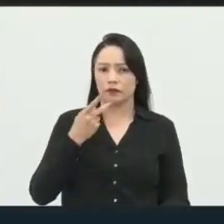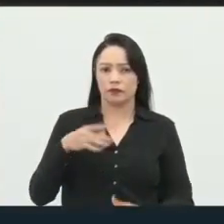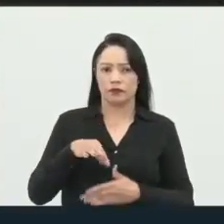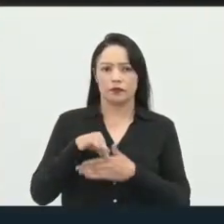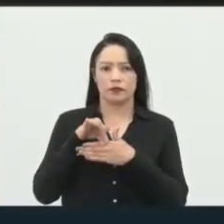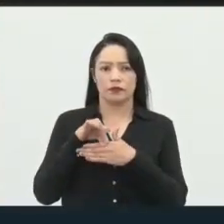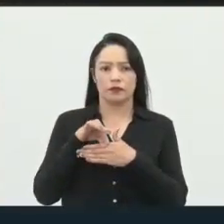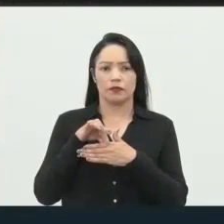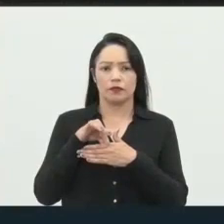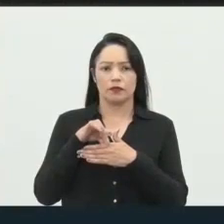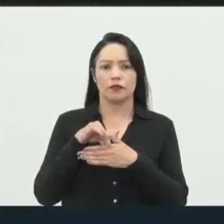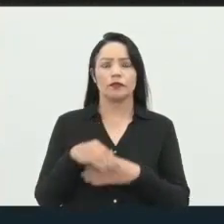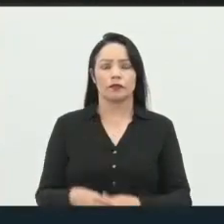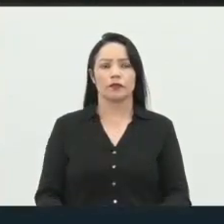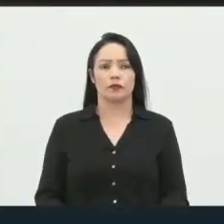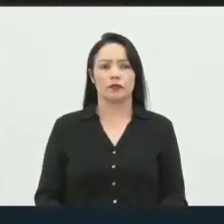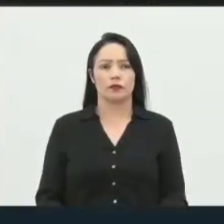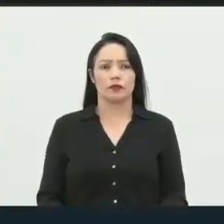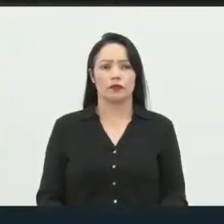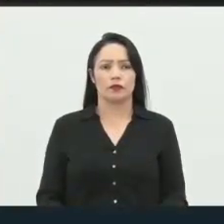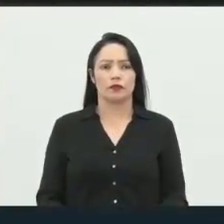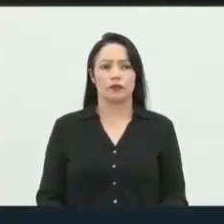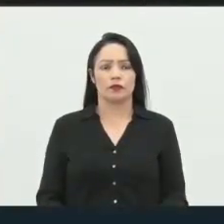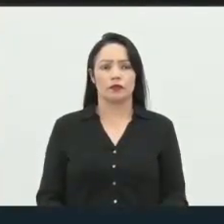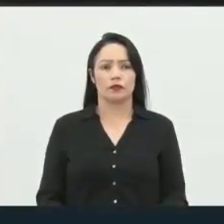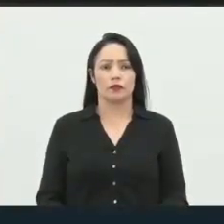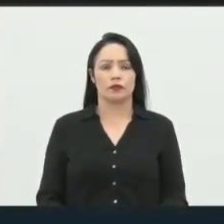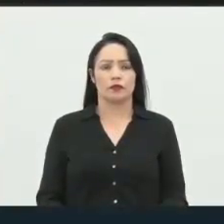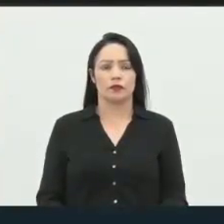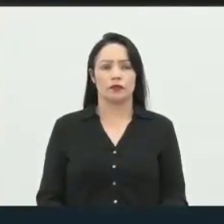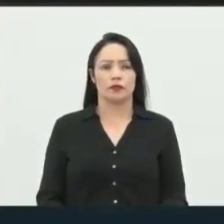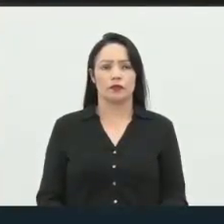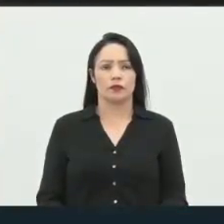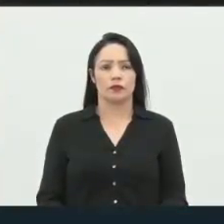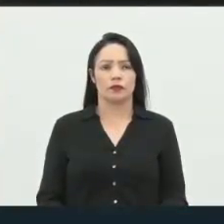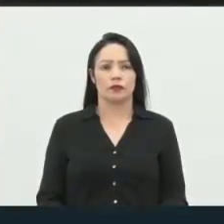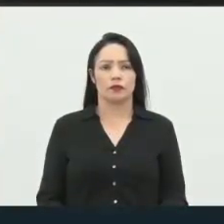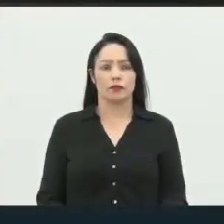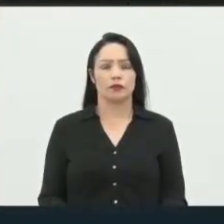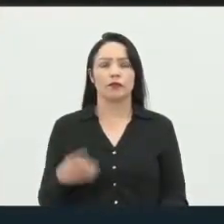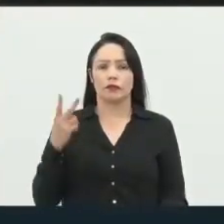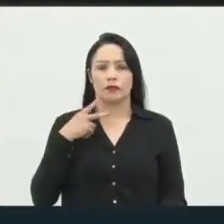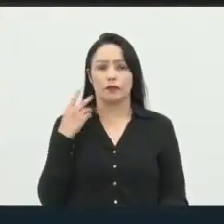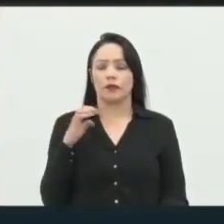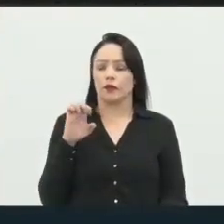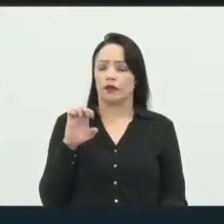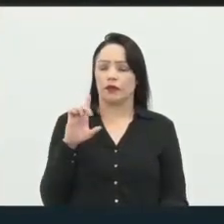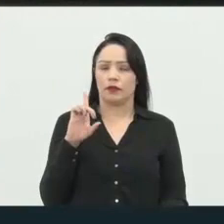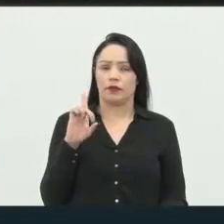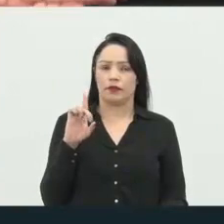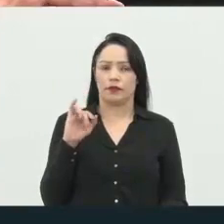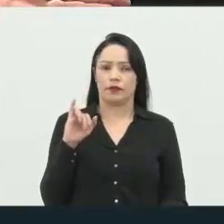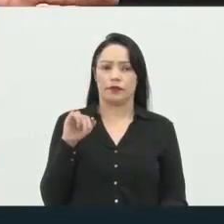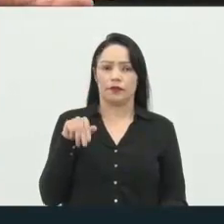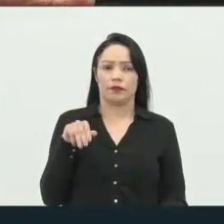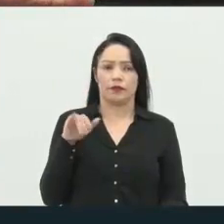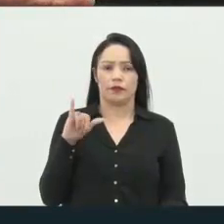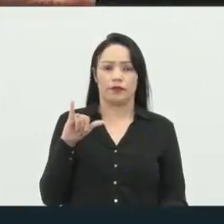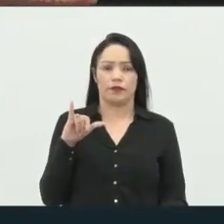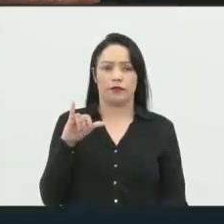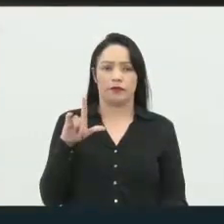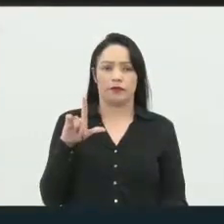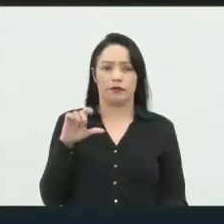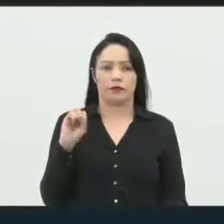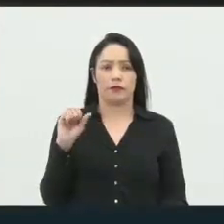partido pela liderança do partido Vereador Vereador Edmilson Professor queria também saber Vereador